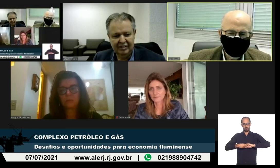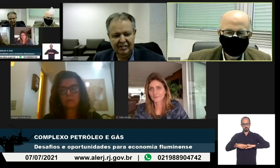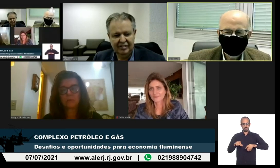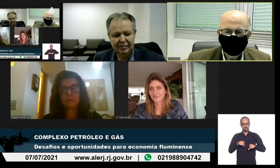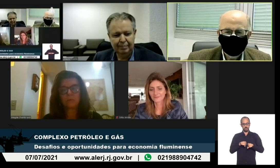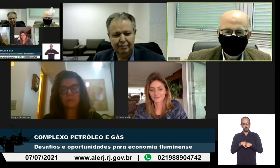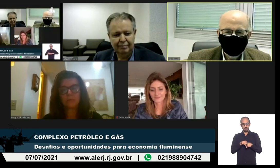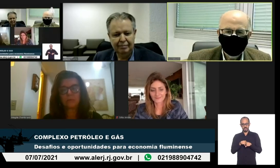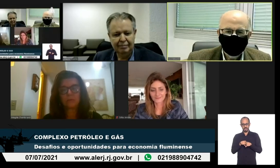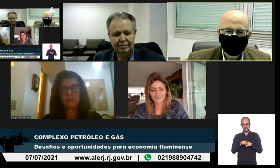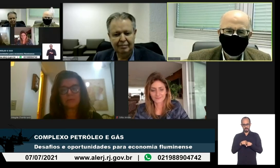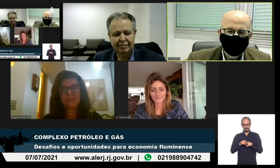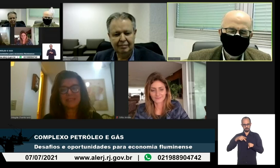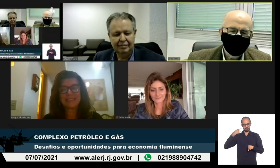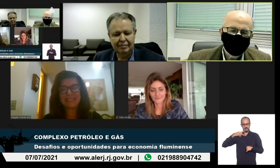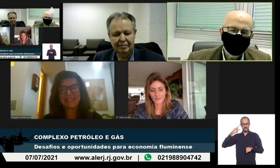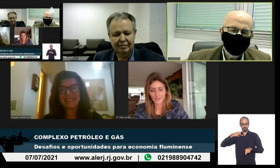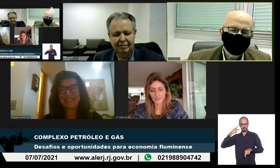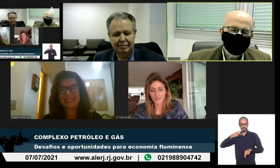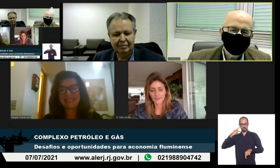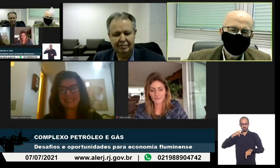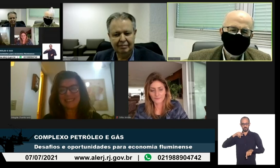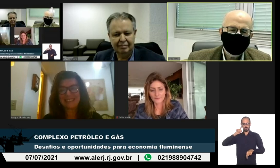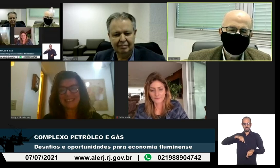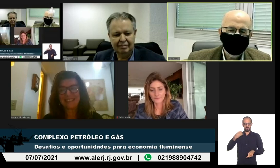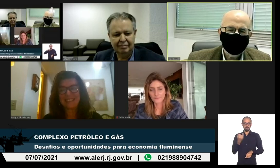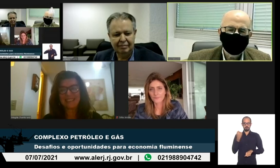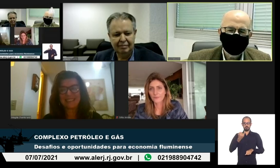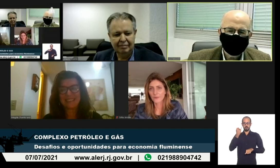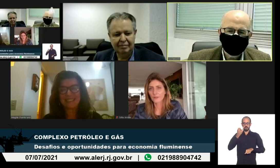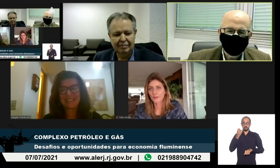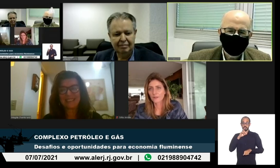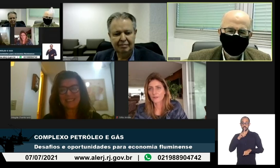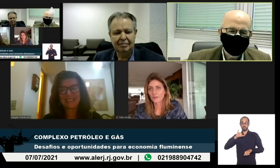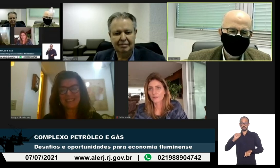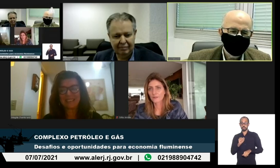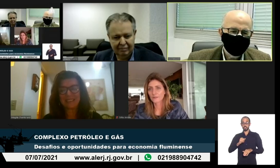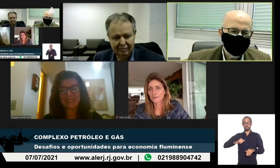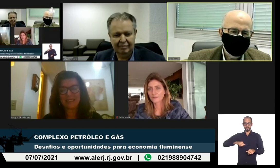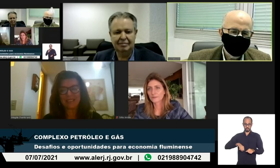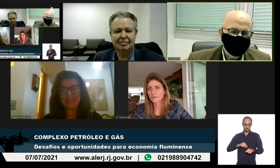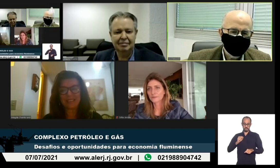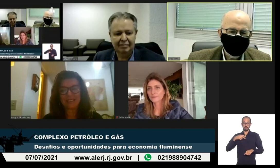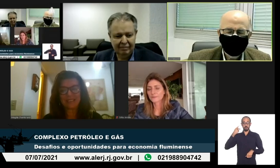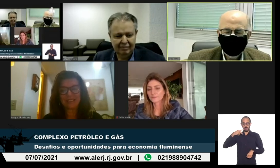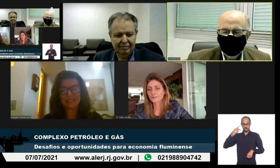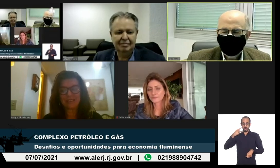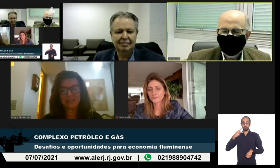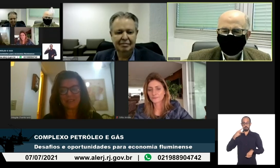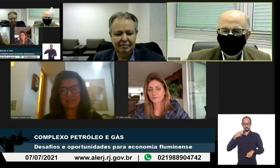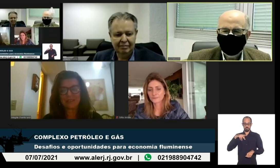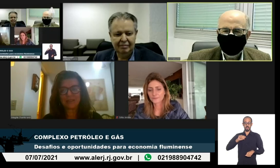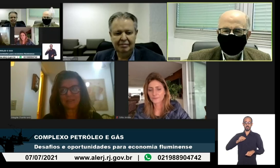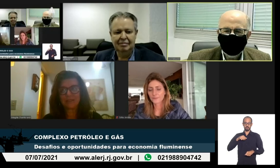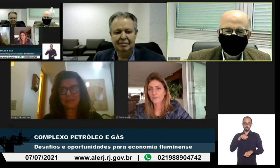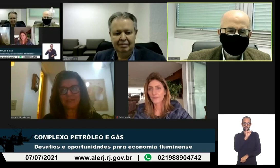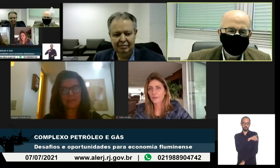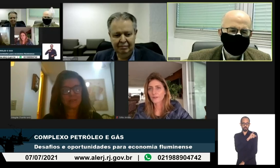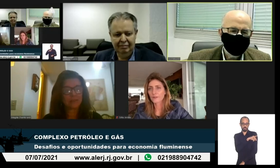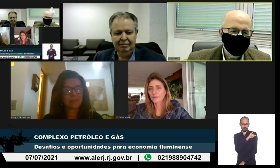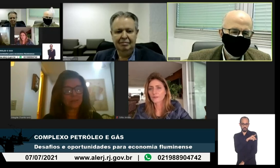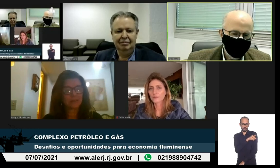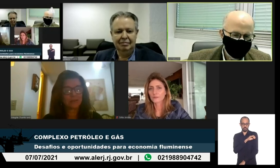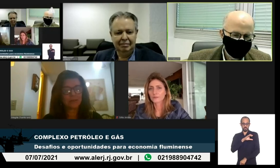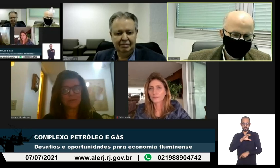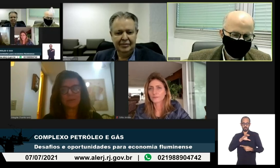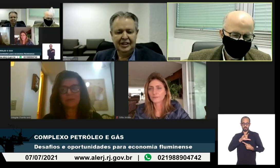parlamento, uma importante e grata revelação do parlamento fluminense, a deputada